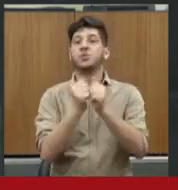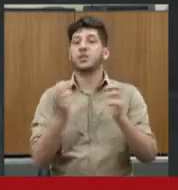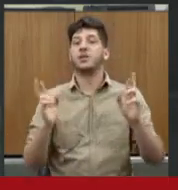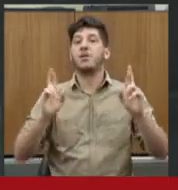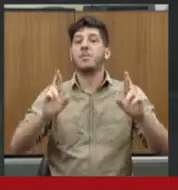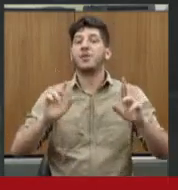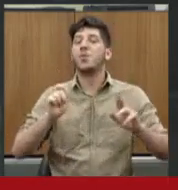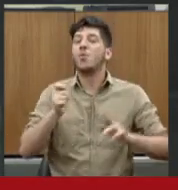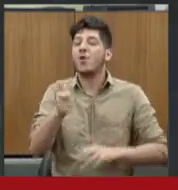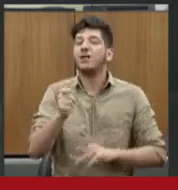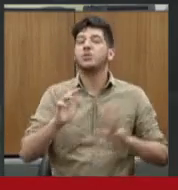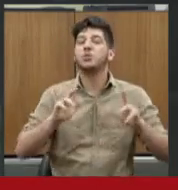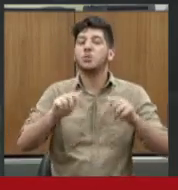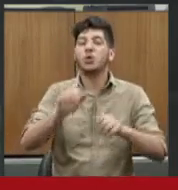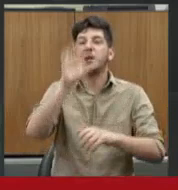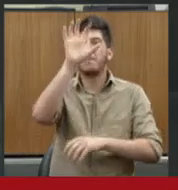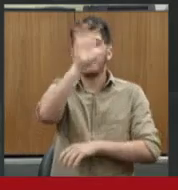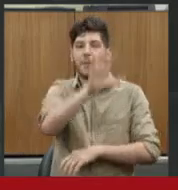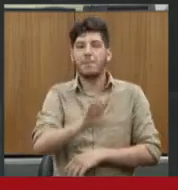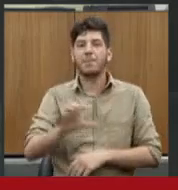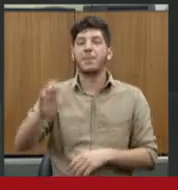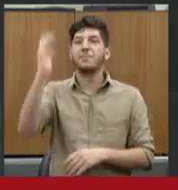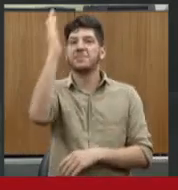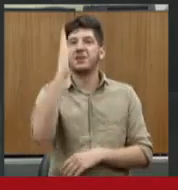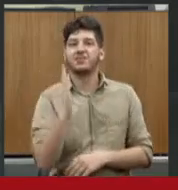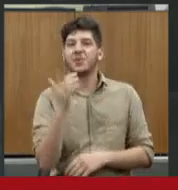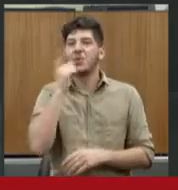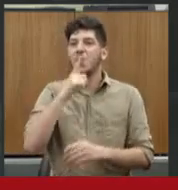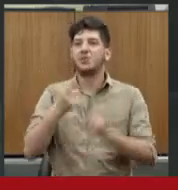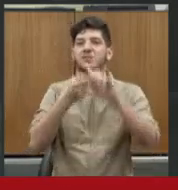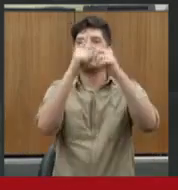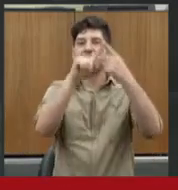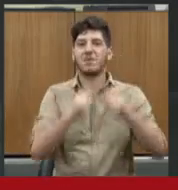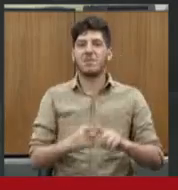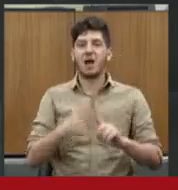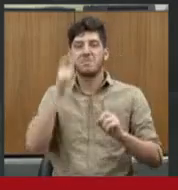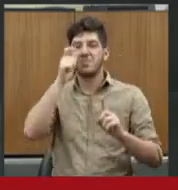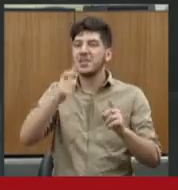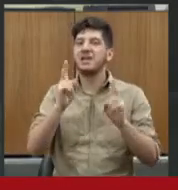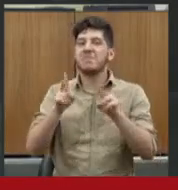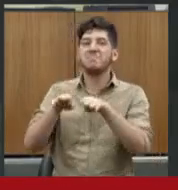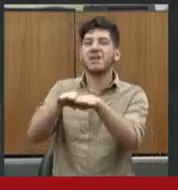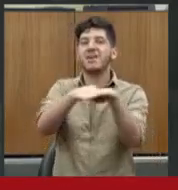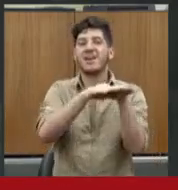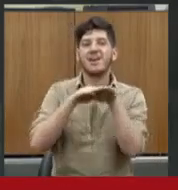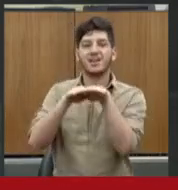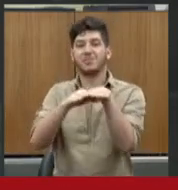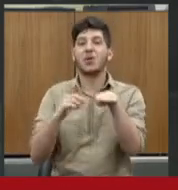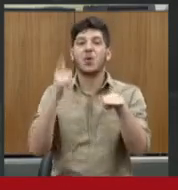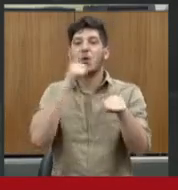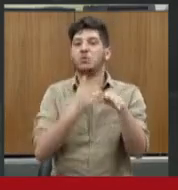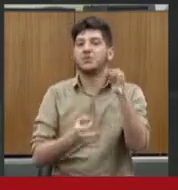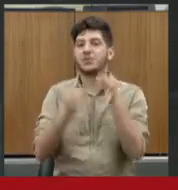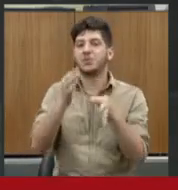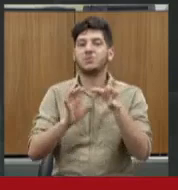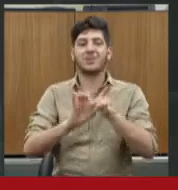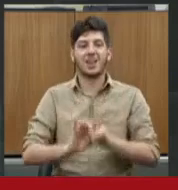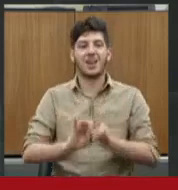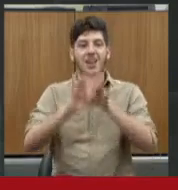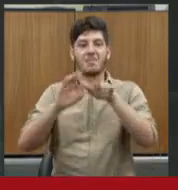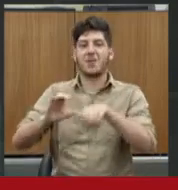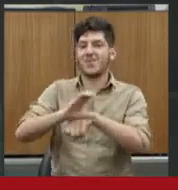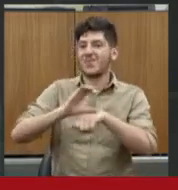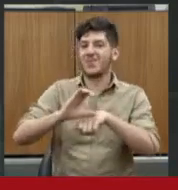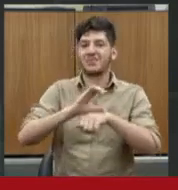províncias fazerem conhecer umas às outras seus interesses sobre eles se basearem uma justa e liberal Constituição que as